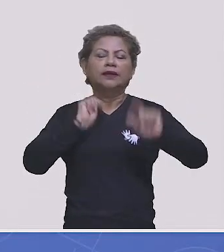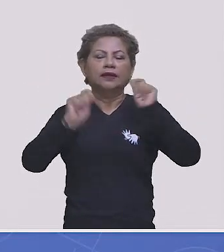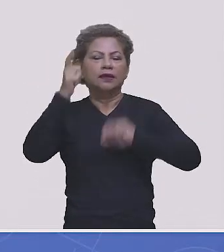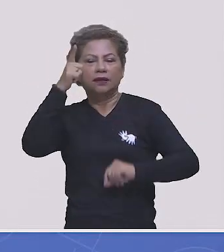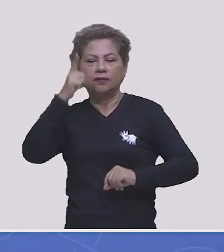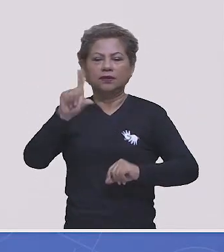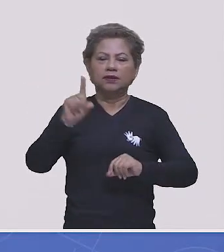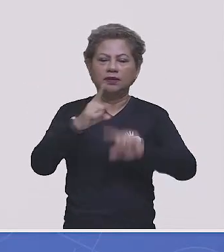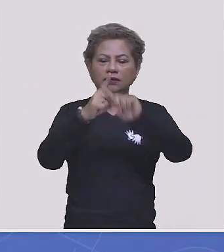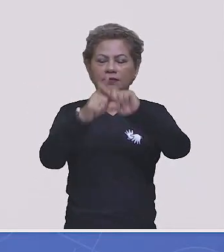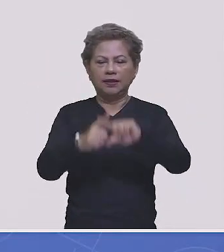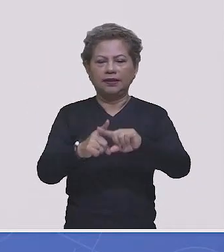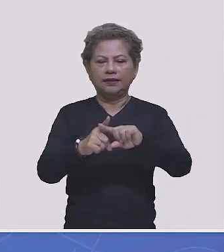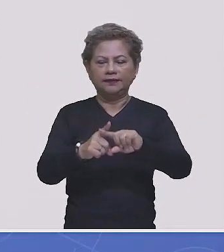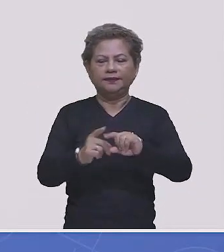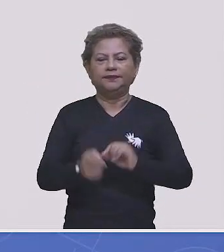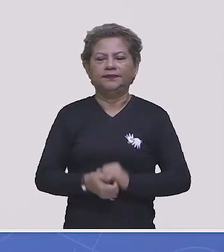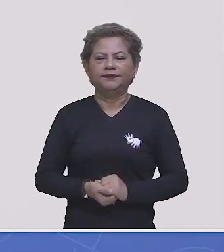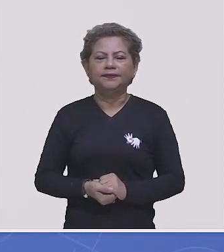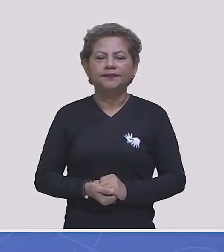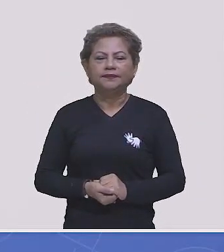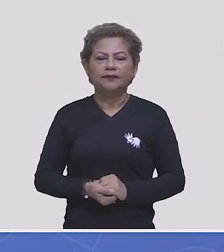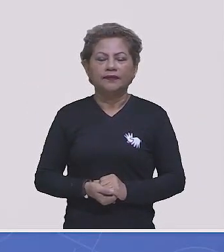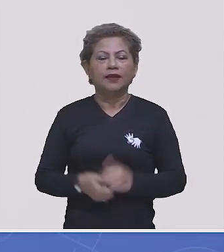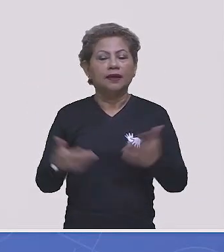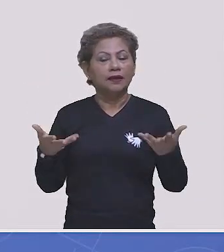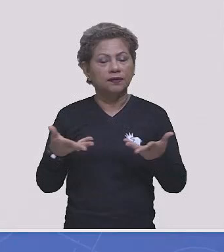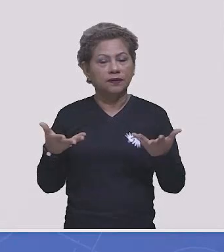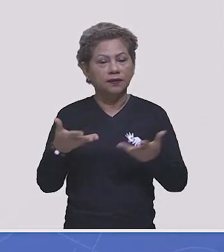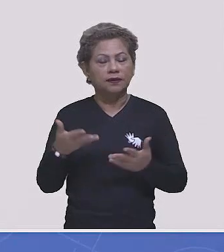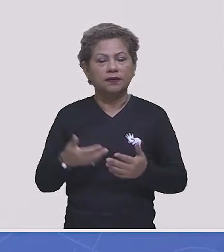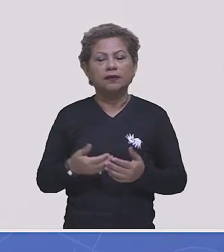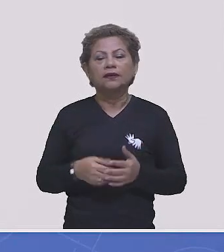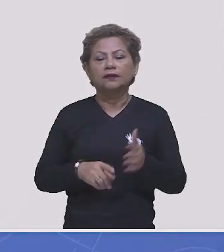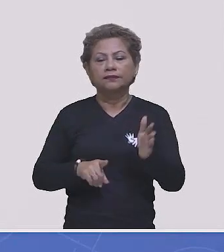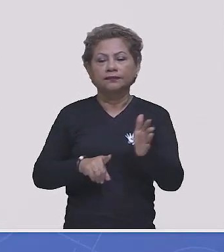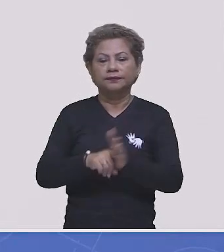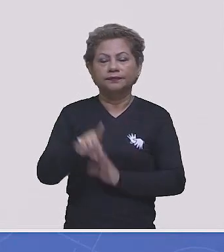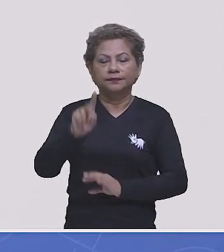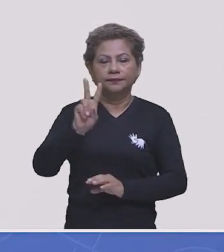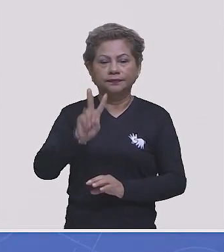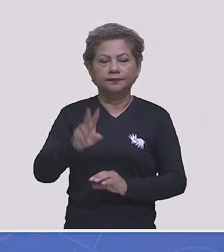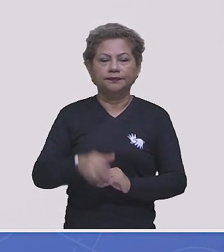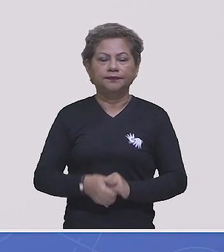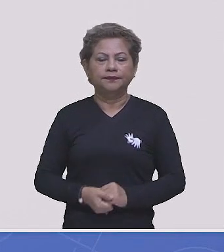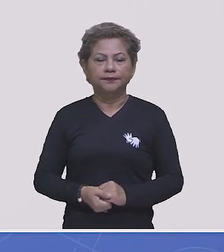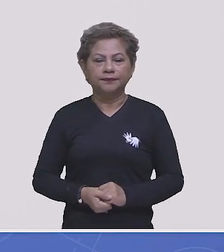tem problema, deve ter sido alguma falta de atenção. Agora nós vamos para a nossa segunda questão de arte.